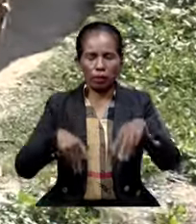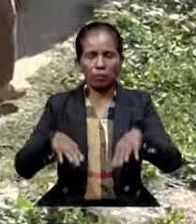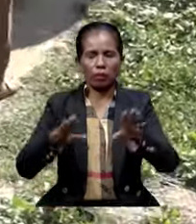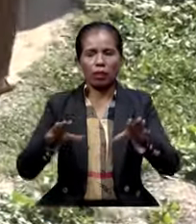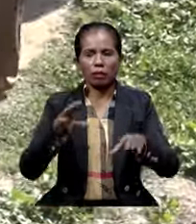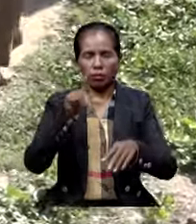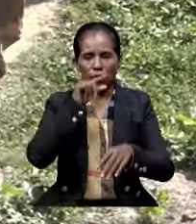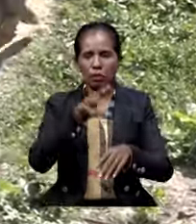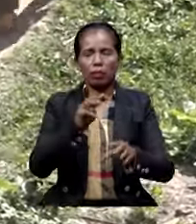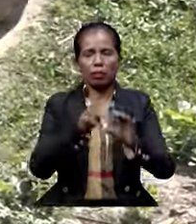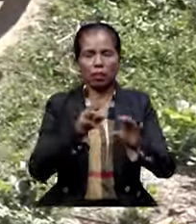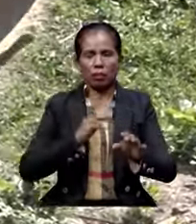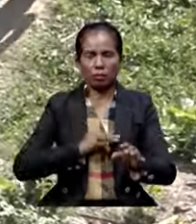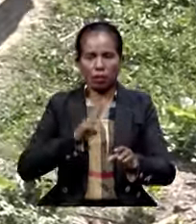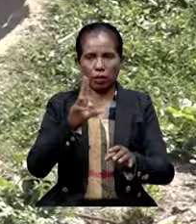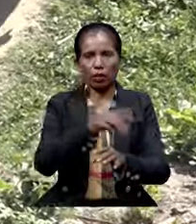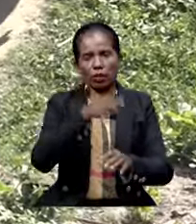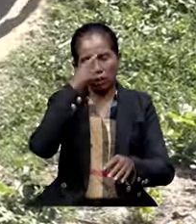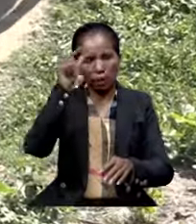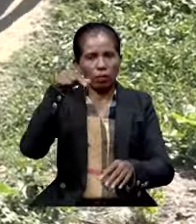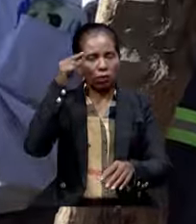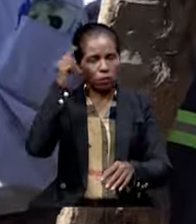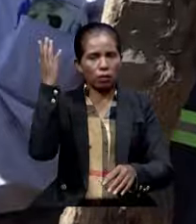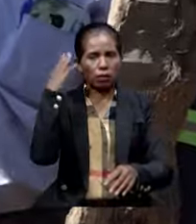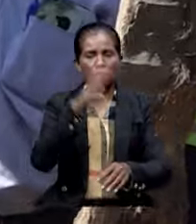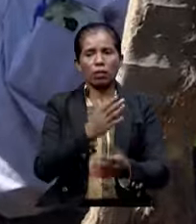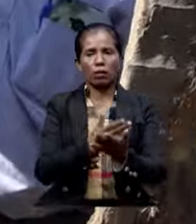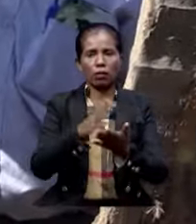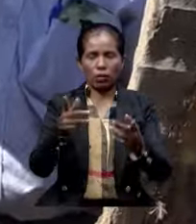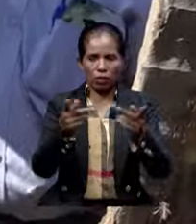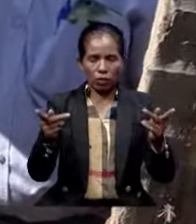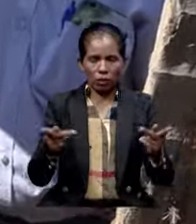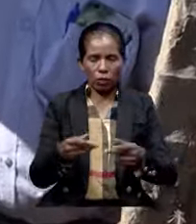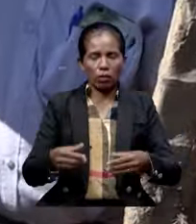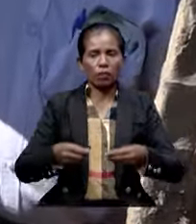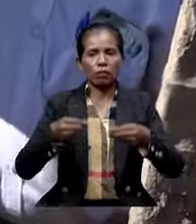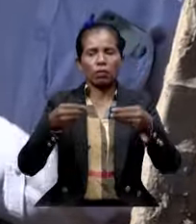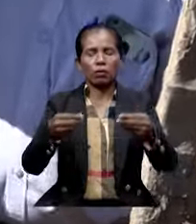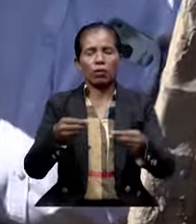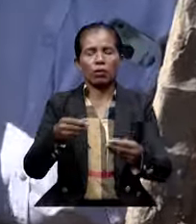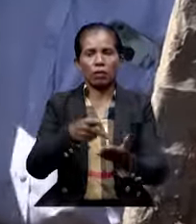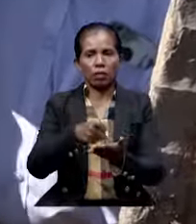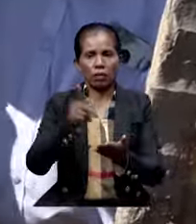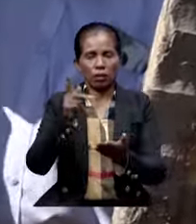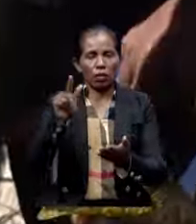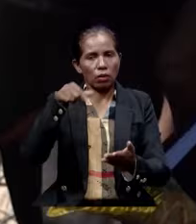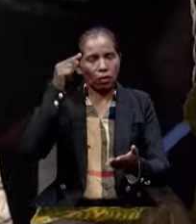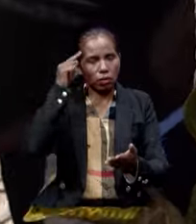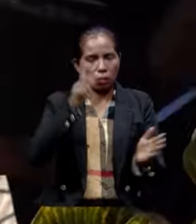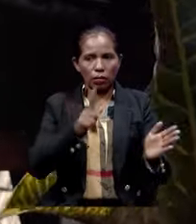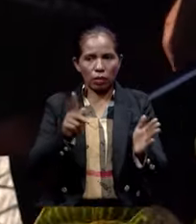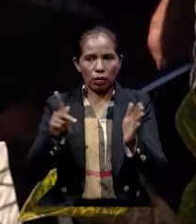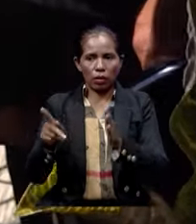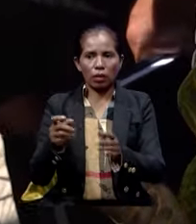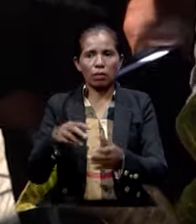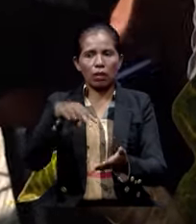manu ba mercado manlewana, tamba governo anterior so sonarai, no fo ona indemnização nebe governo planeia atu